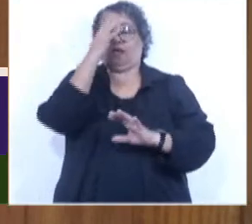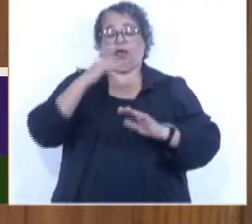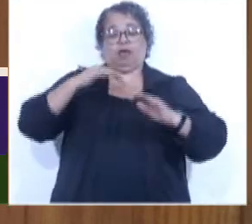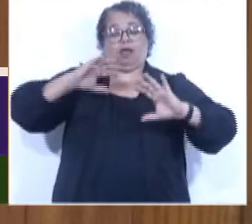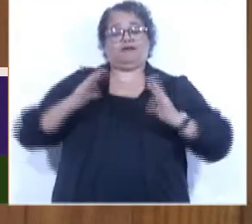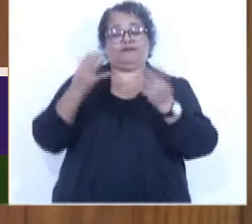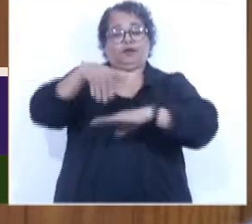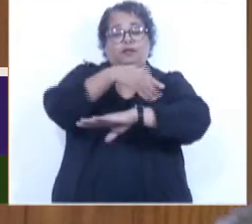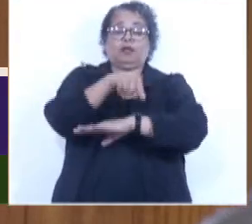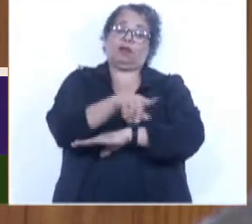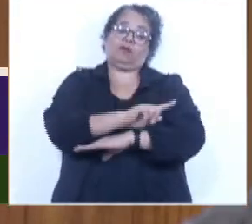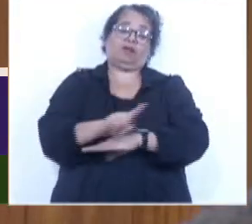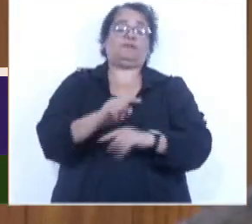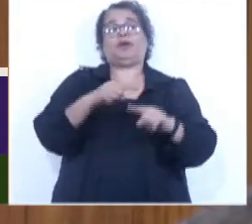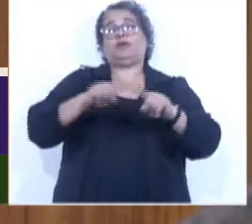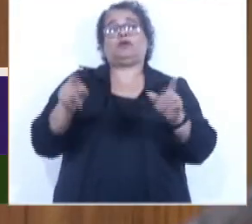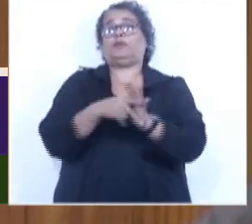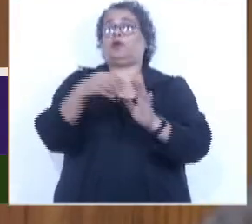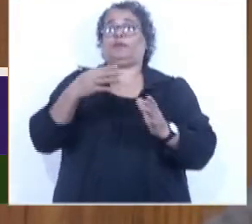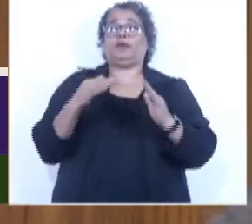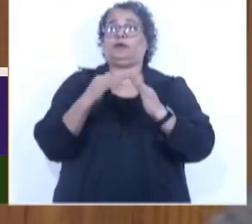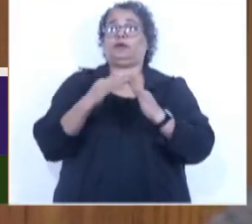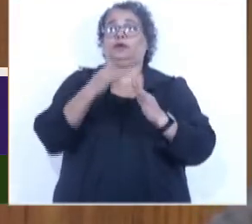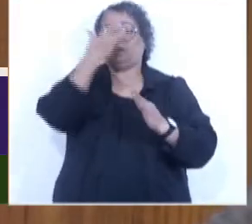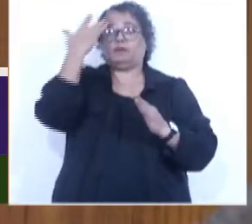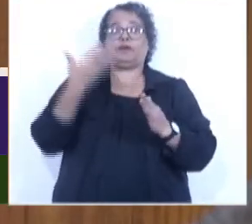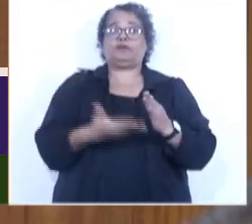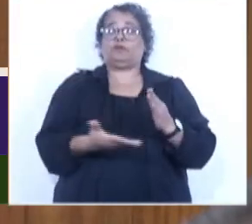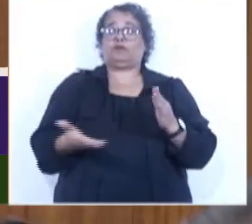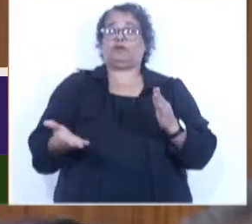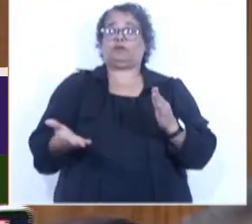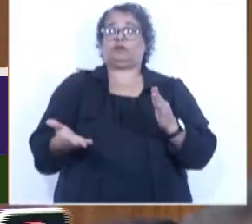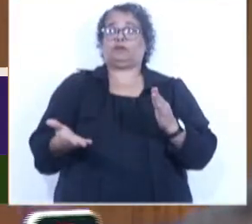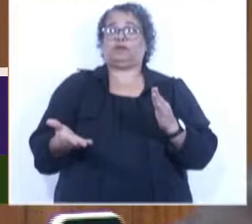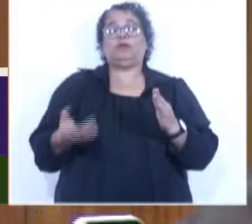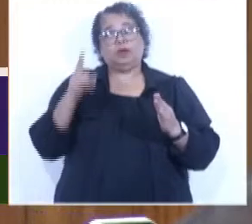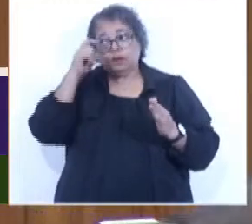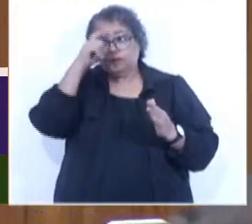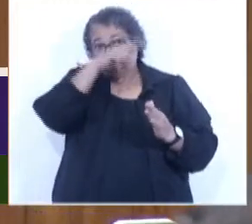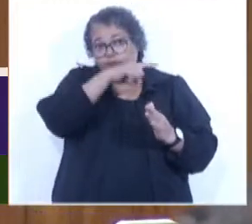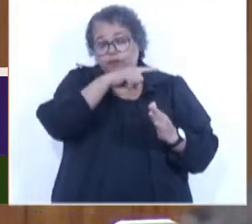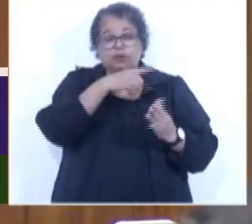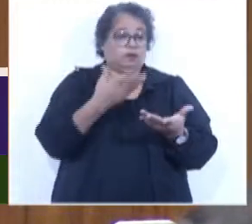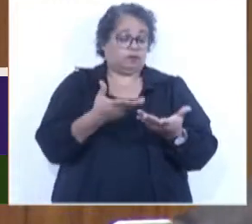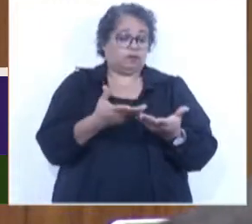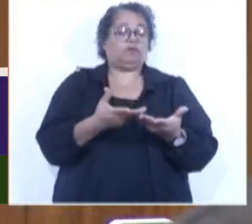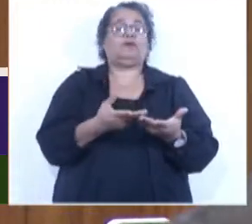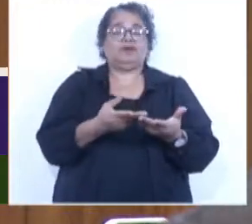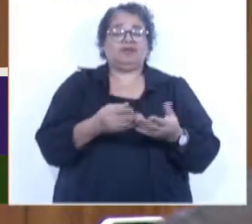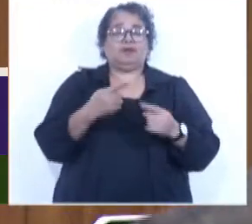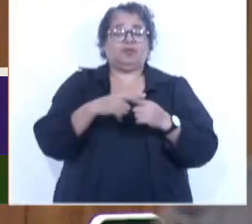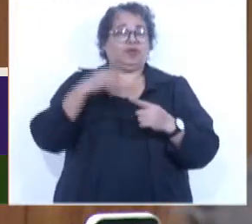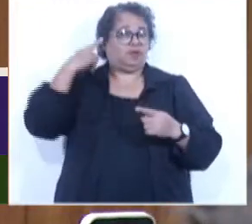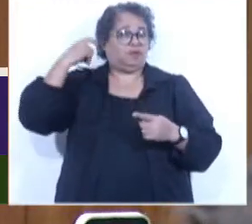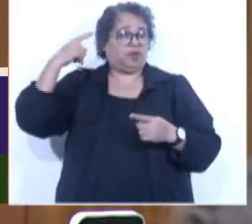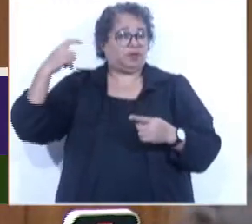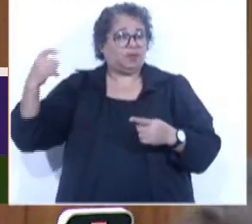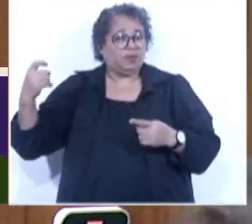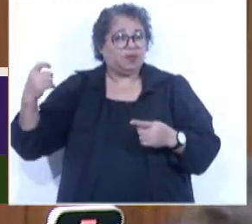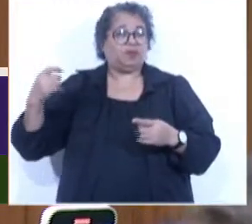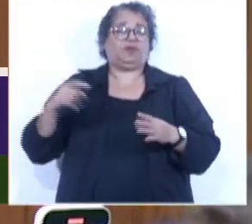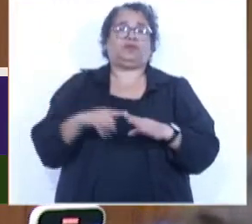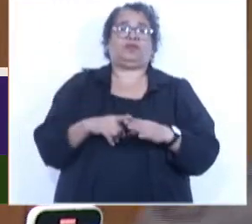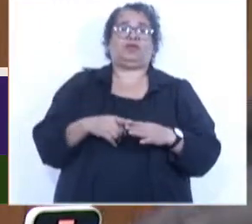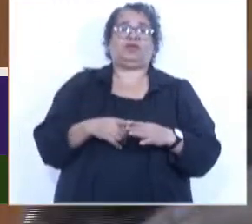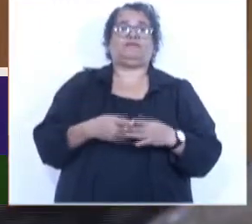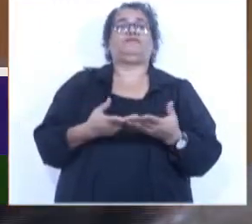ali é um local Residencial então levar o carnaval para o local Residencial judia dos moradores ali daquela região ali tem tem